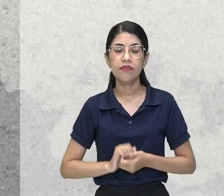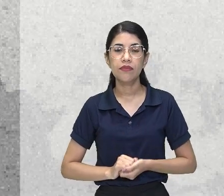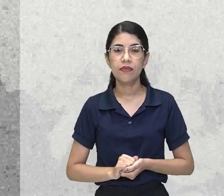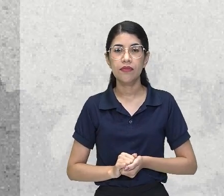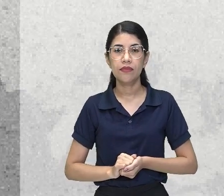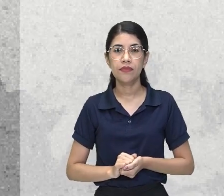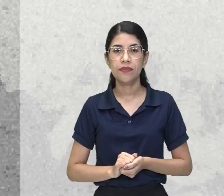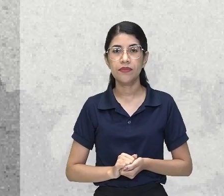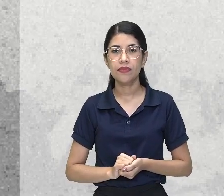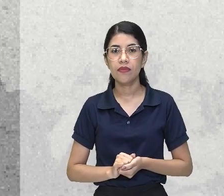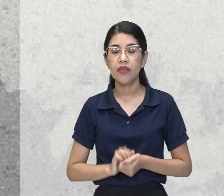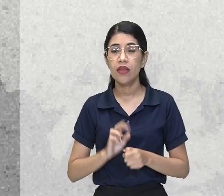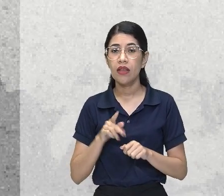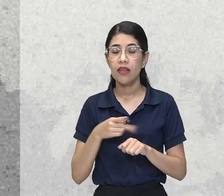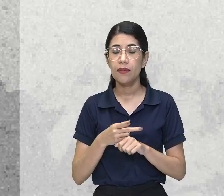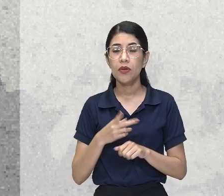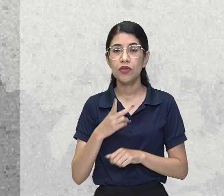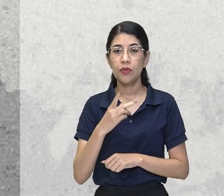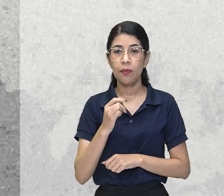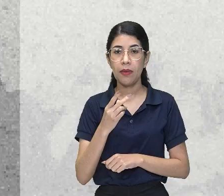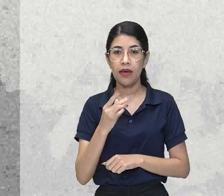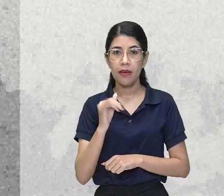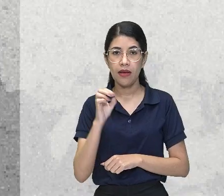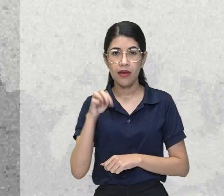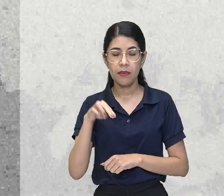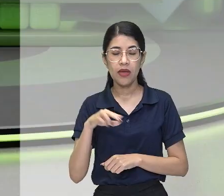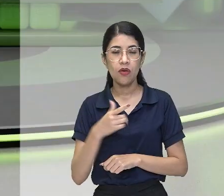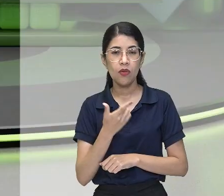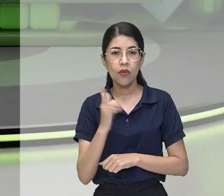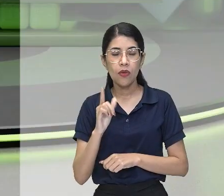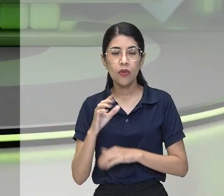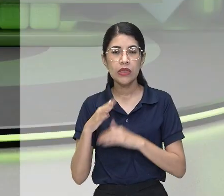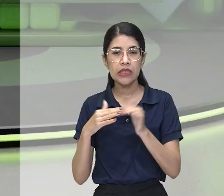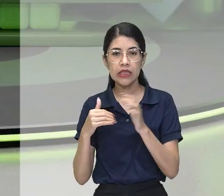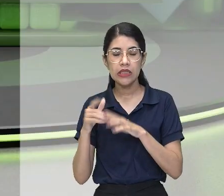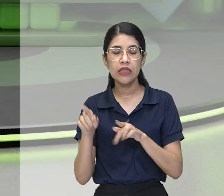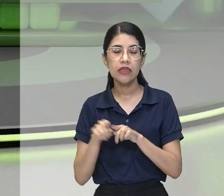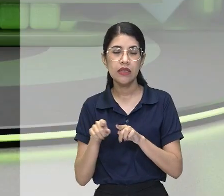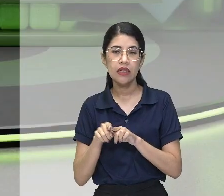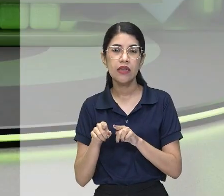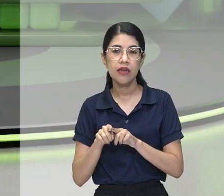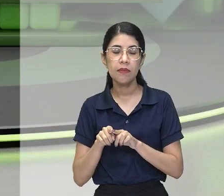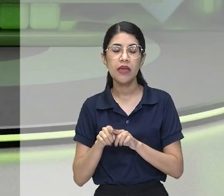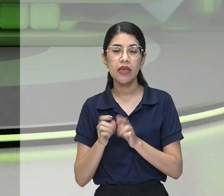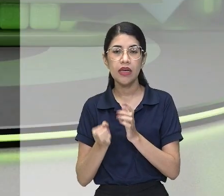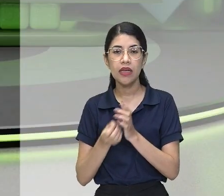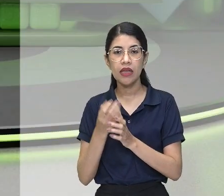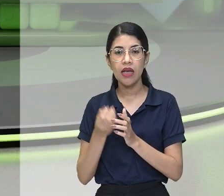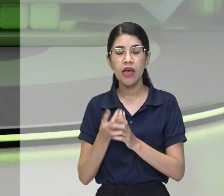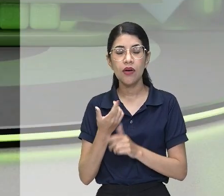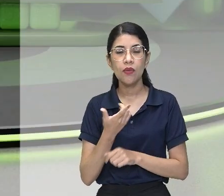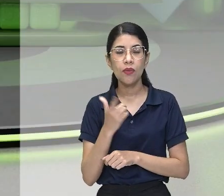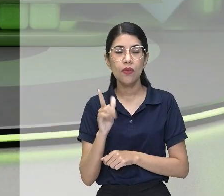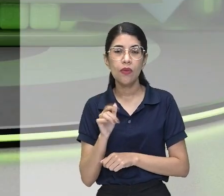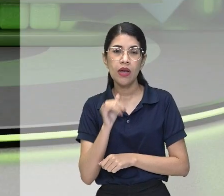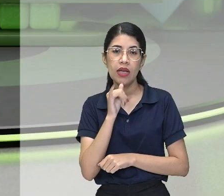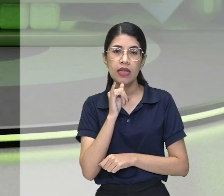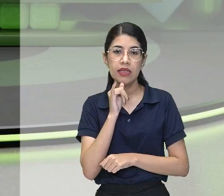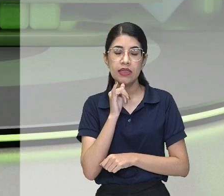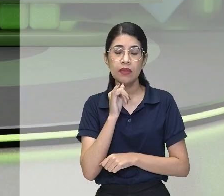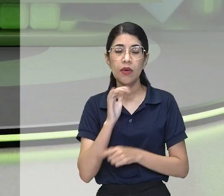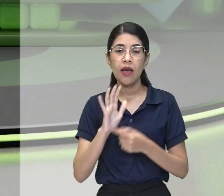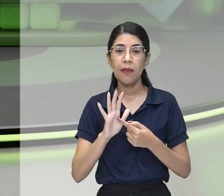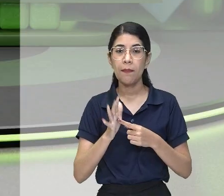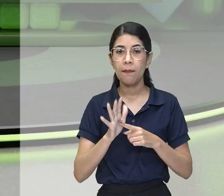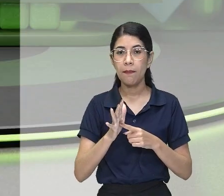bem. Depois de Papin, muitos outros colaboradores vieram aí ajudar a construir o que viria a ser